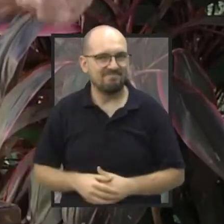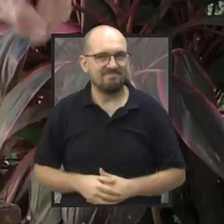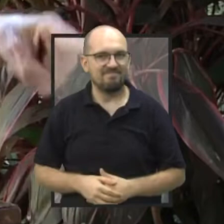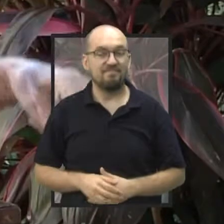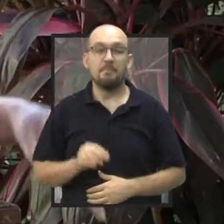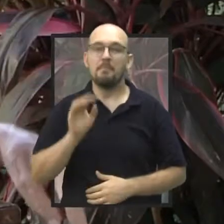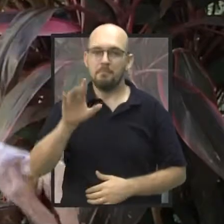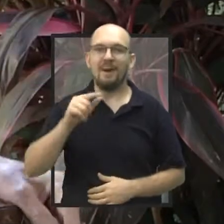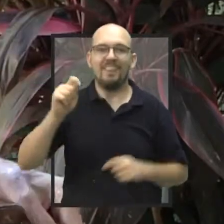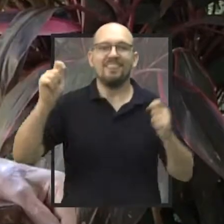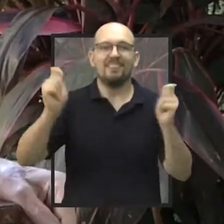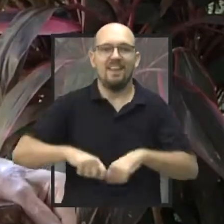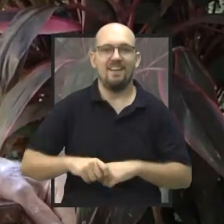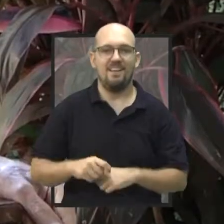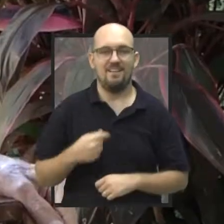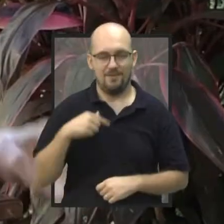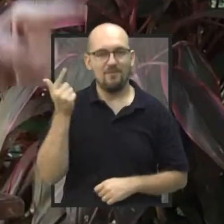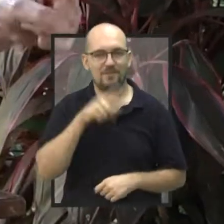Mas eu conserto.